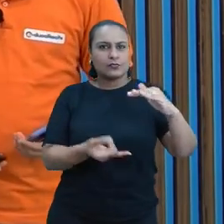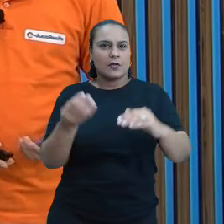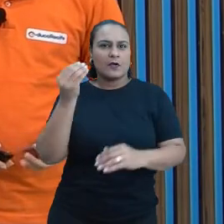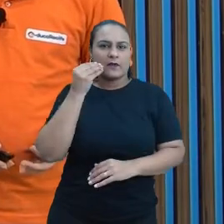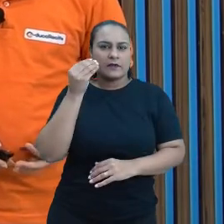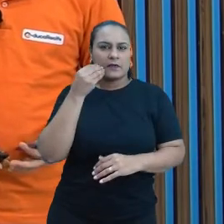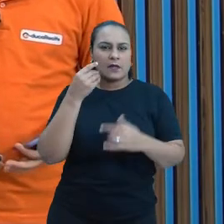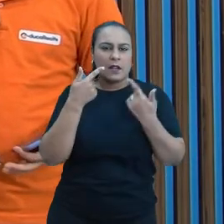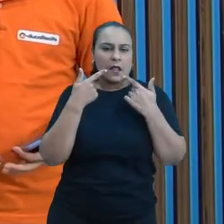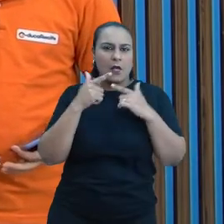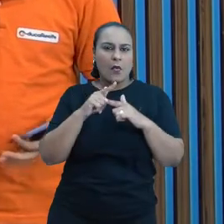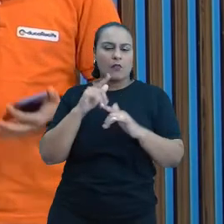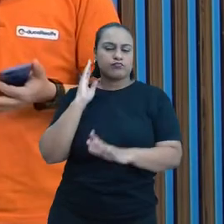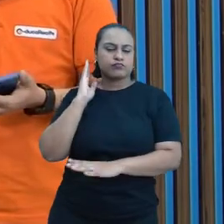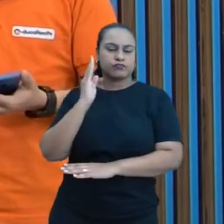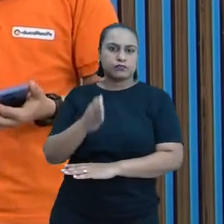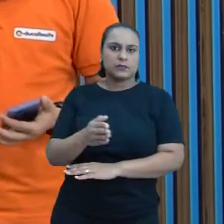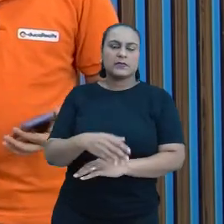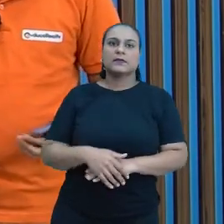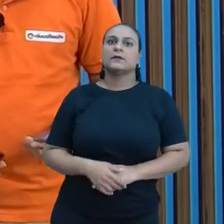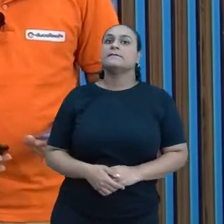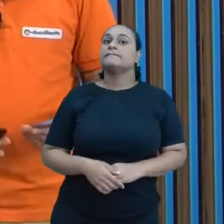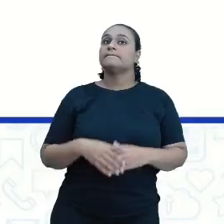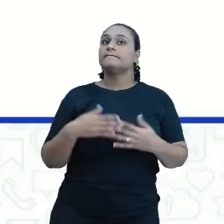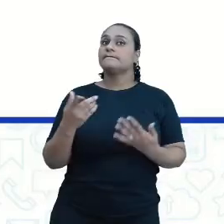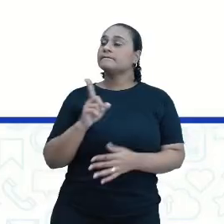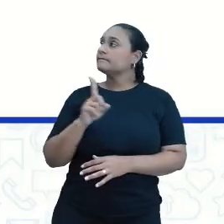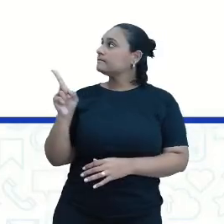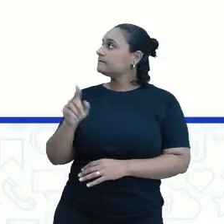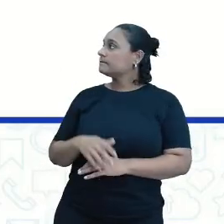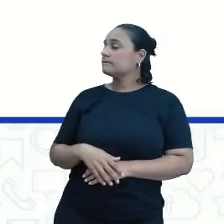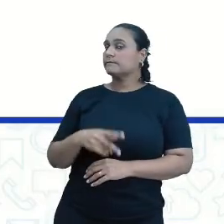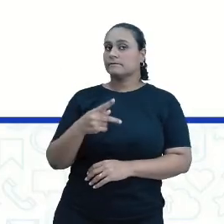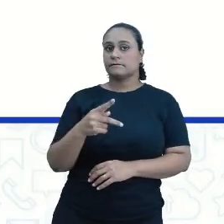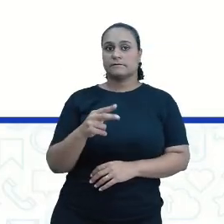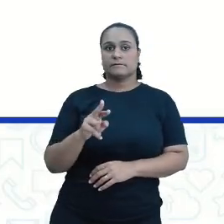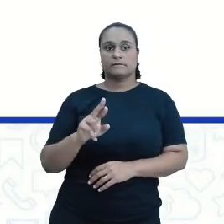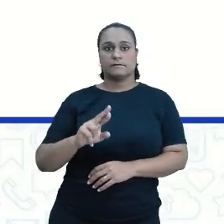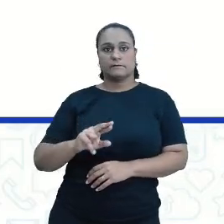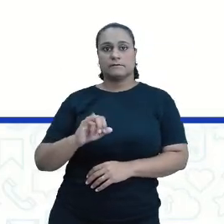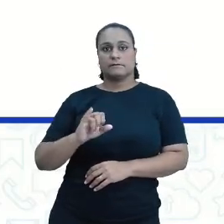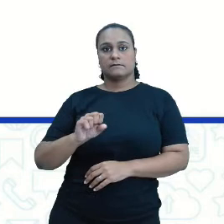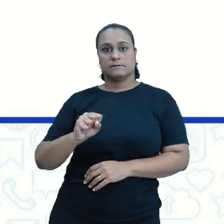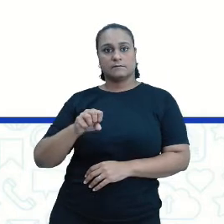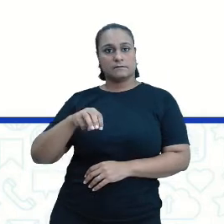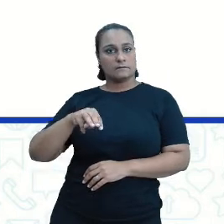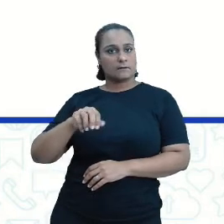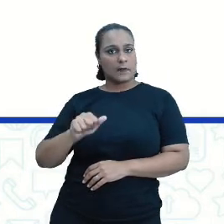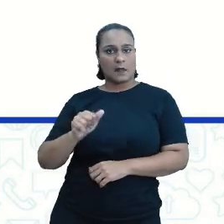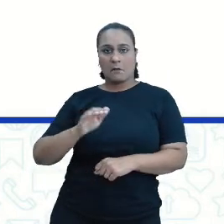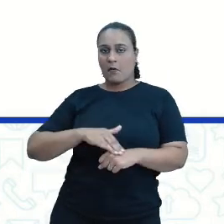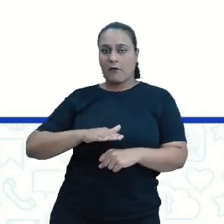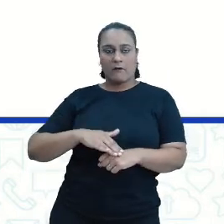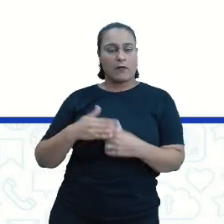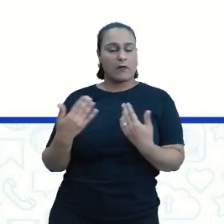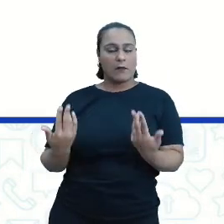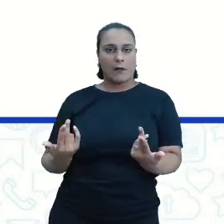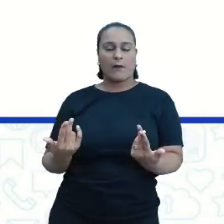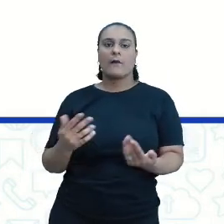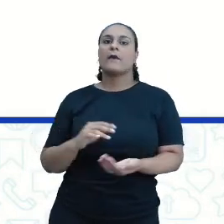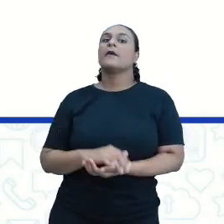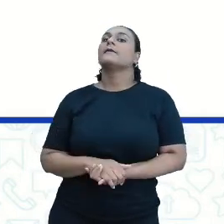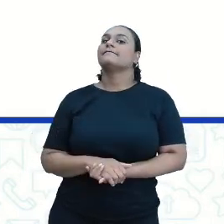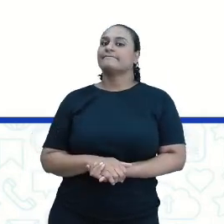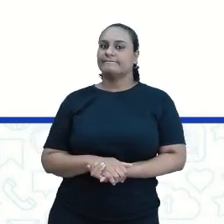linguagem mais objetiva. No caso do prisma, perceba que eu vou fazer a mesma coisa. Então, por isso que o tema da aula é o volume